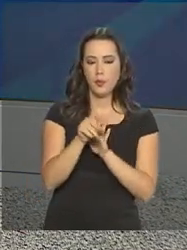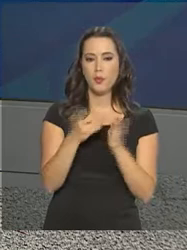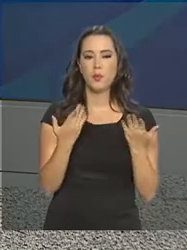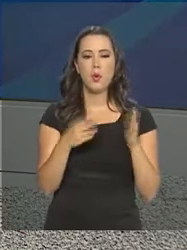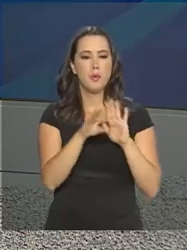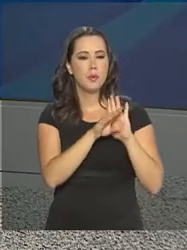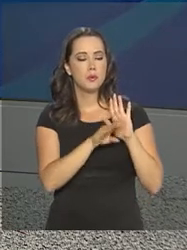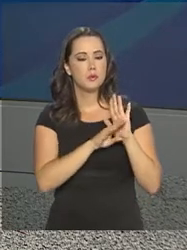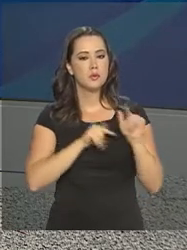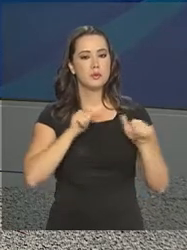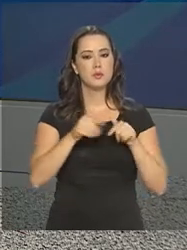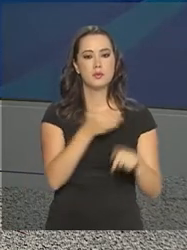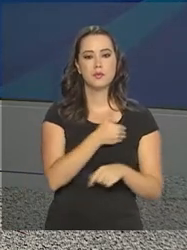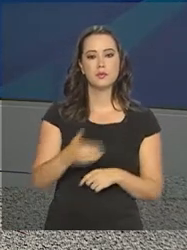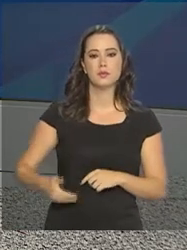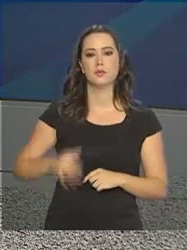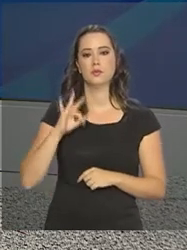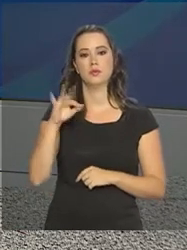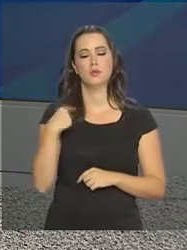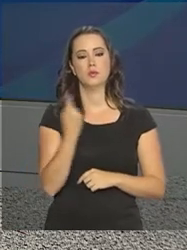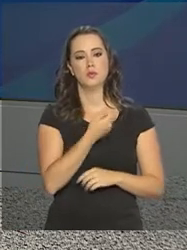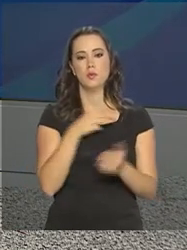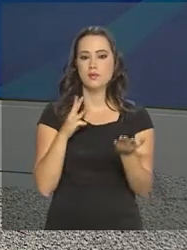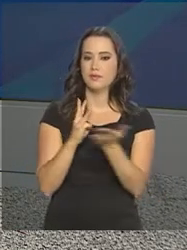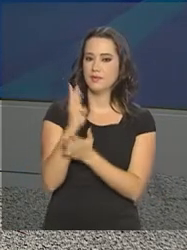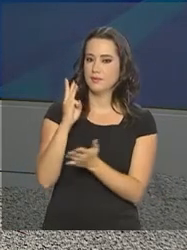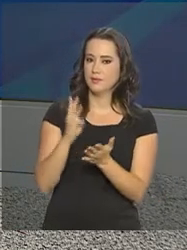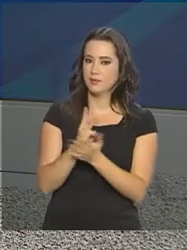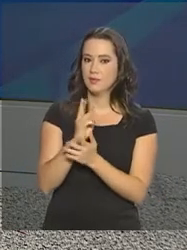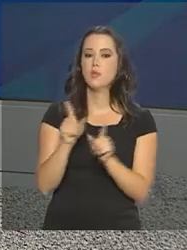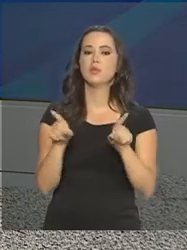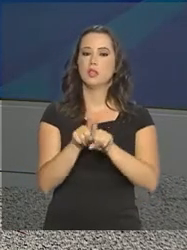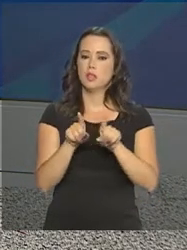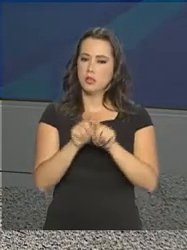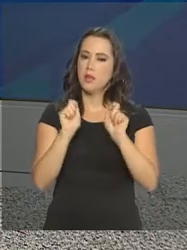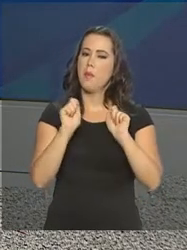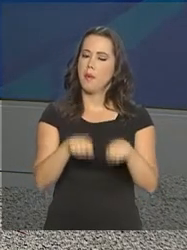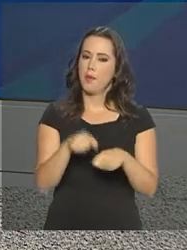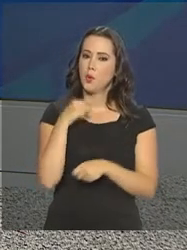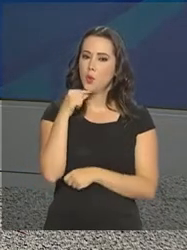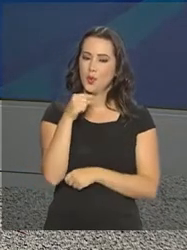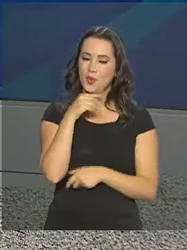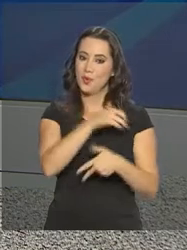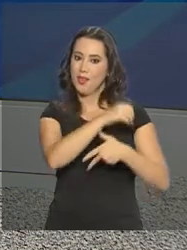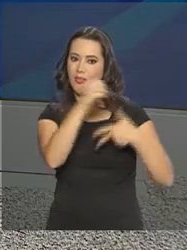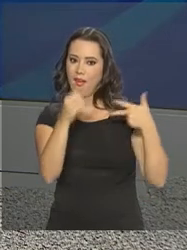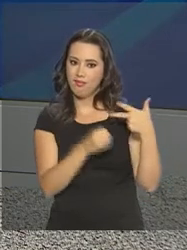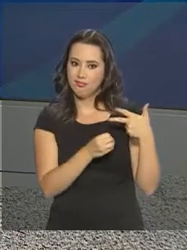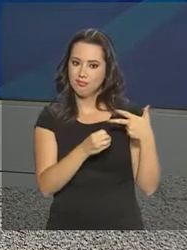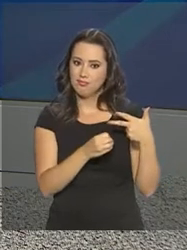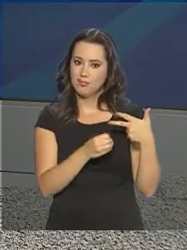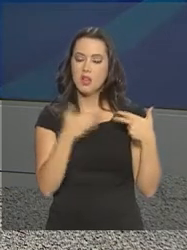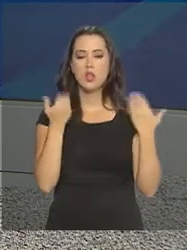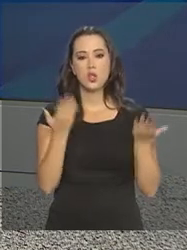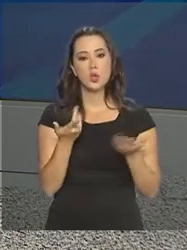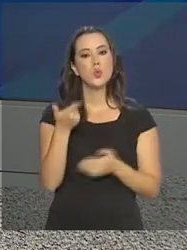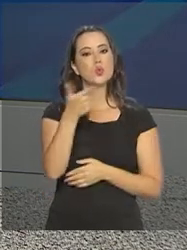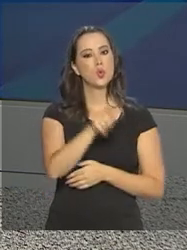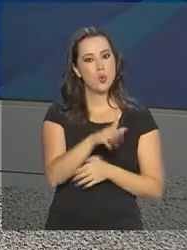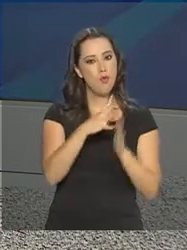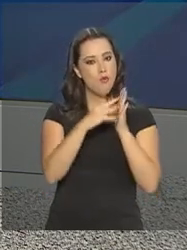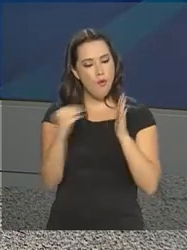sobre programas e ações do governo federal para o nosso hatzaki e pode mandar também suas dúvidas do enem então mais uma